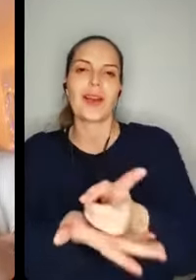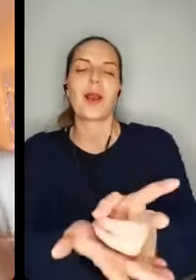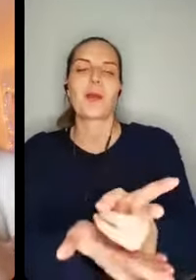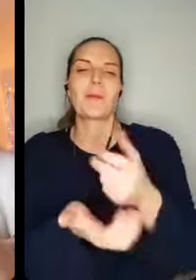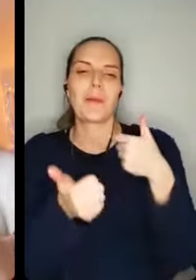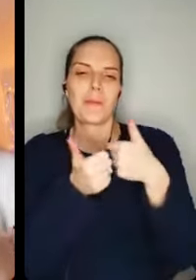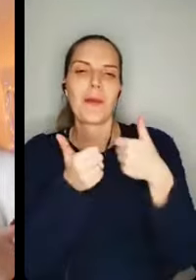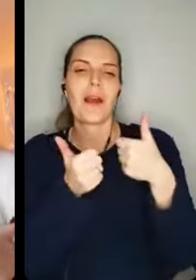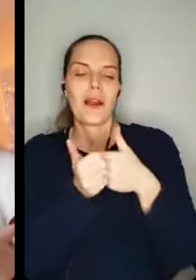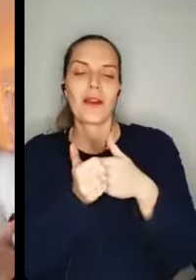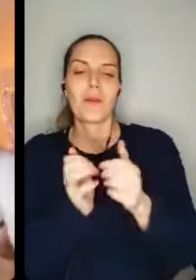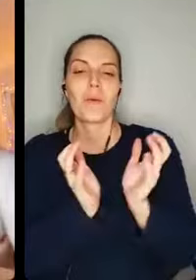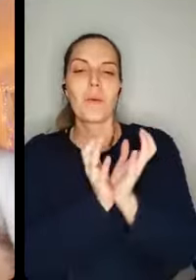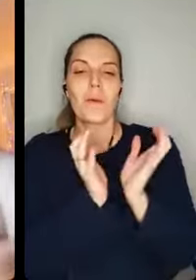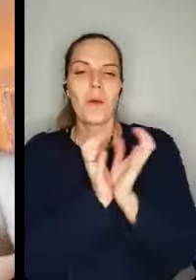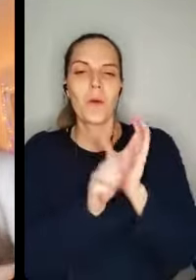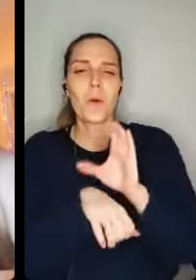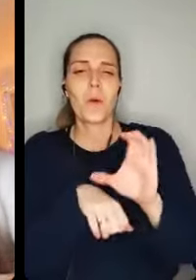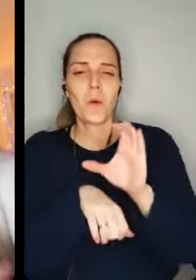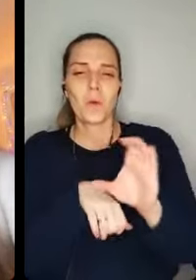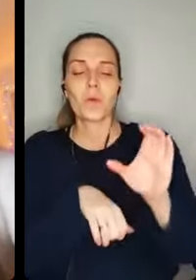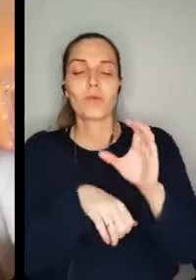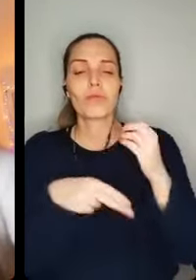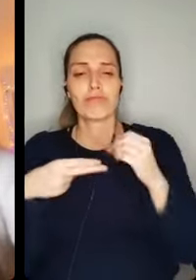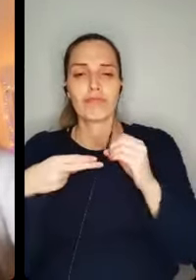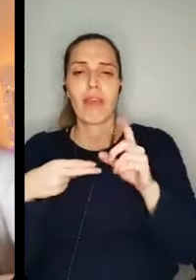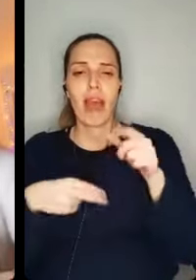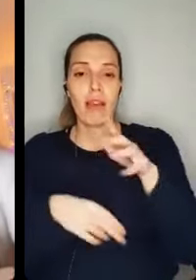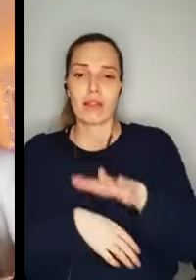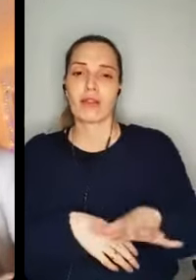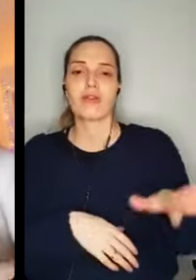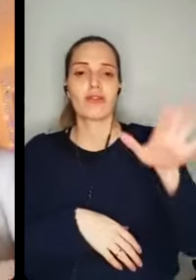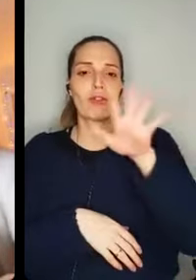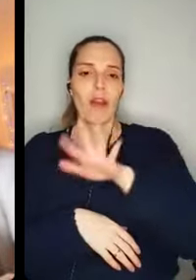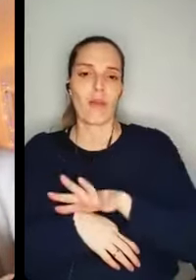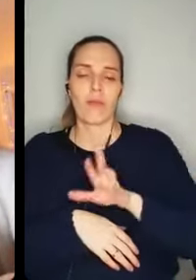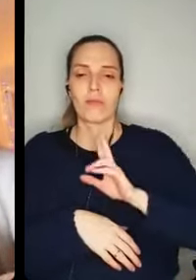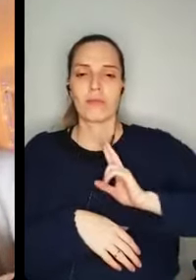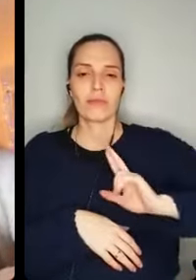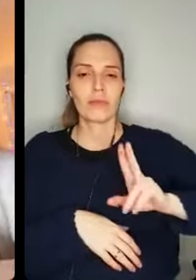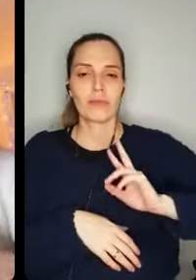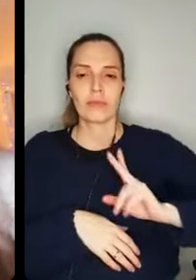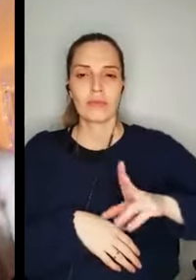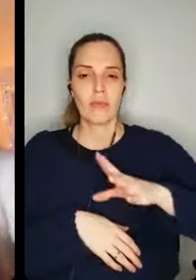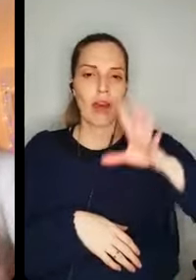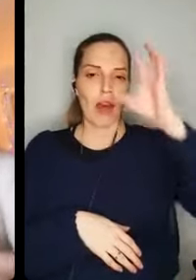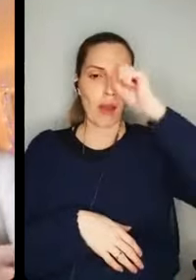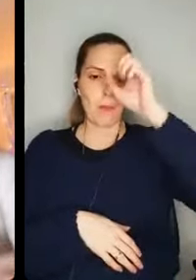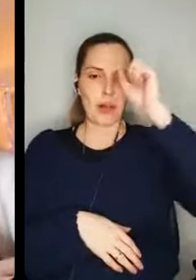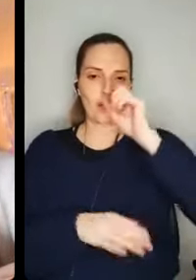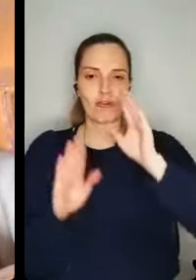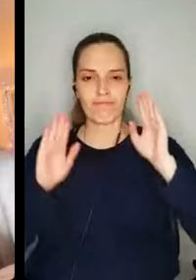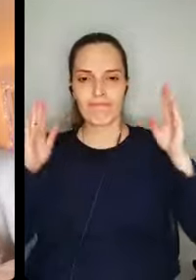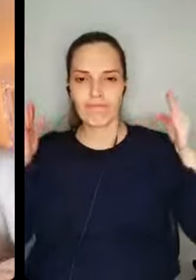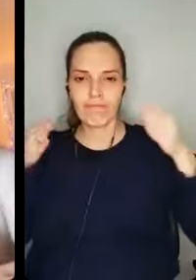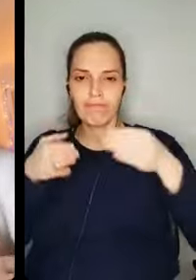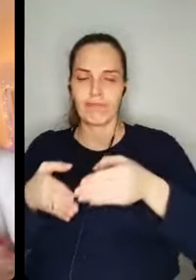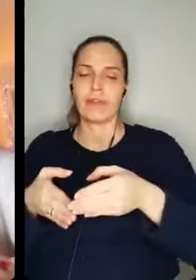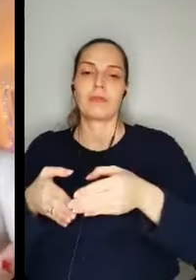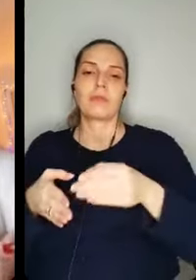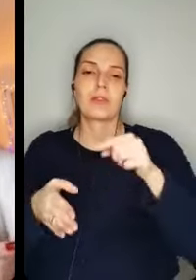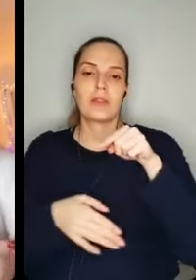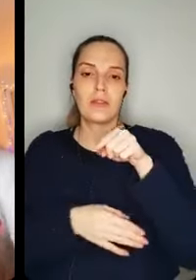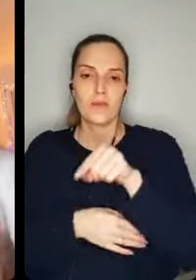da UFSPA é um curso bastante generalista, então a gente não aprende alguma abordagem específica, a